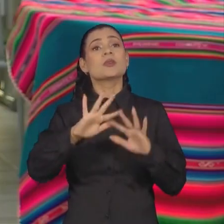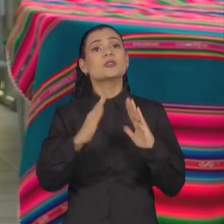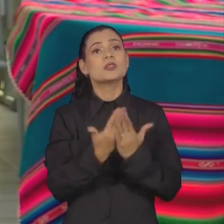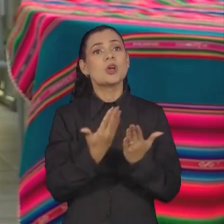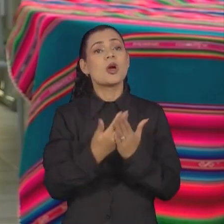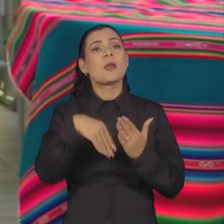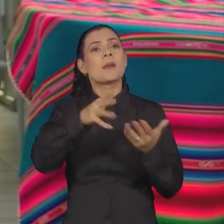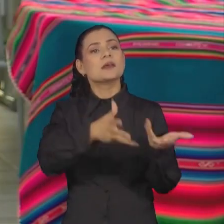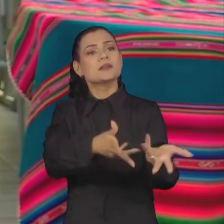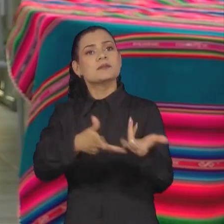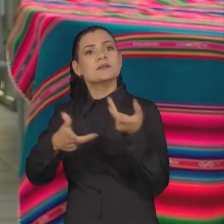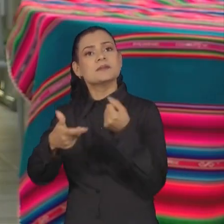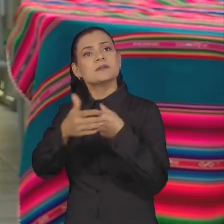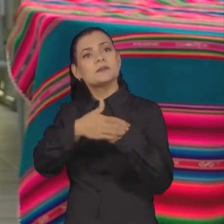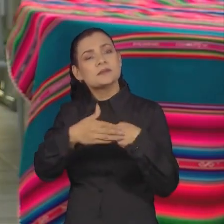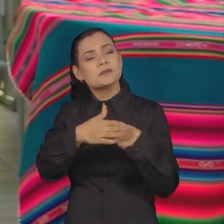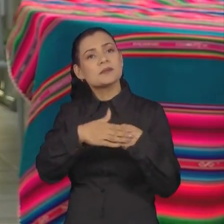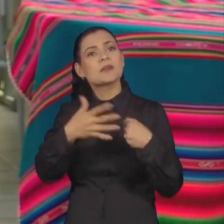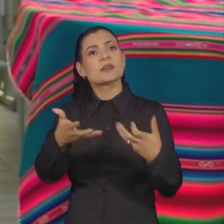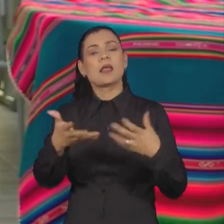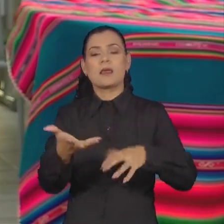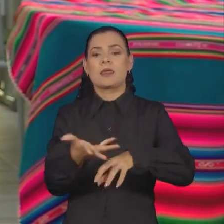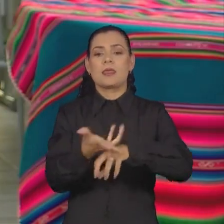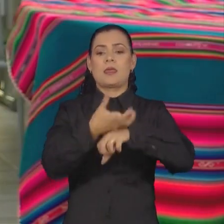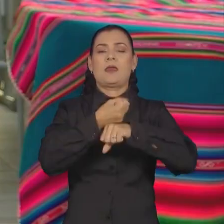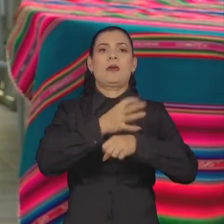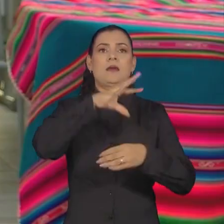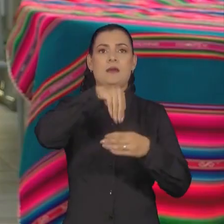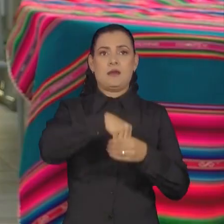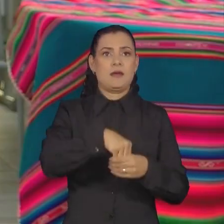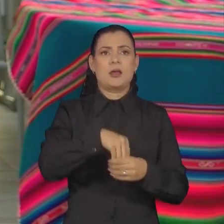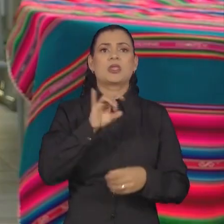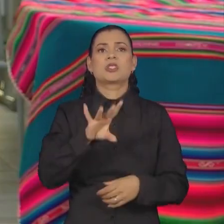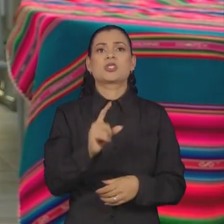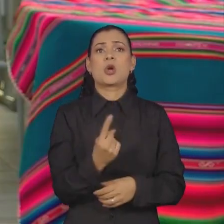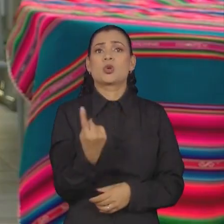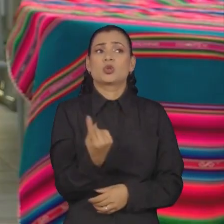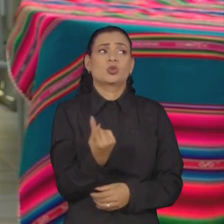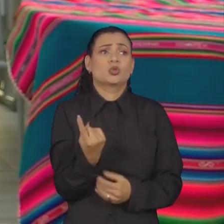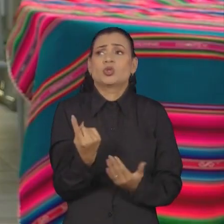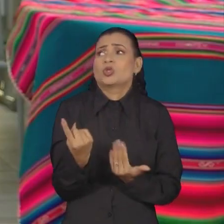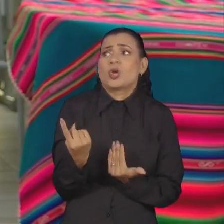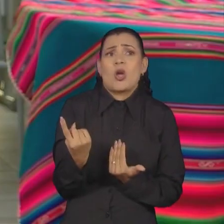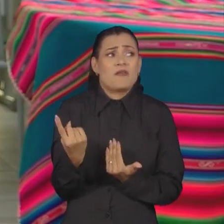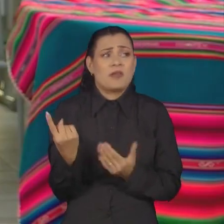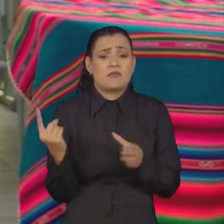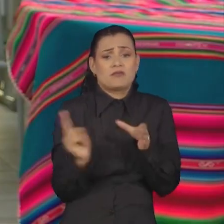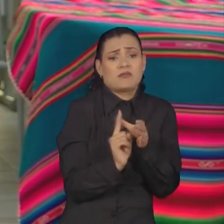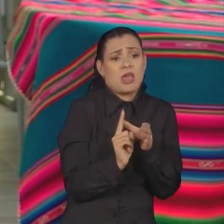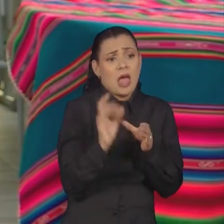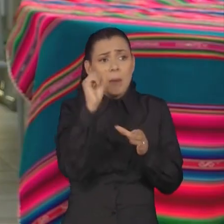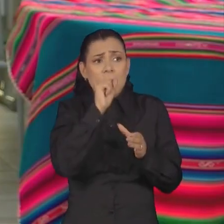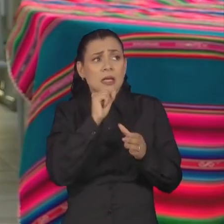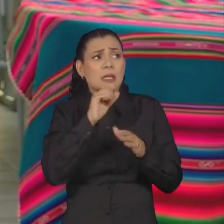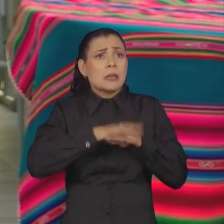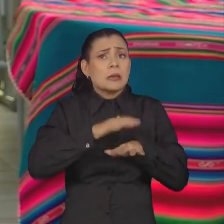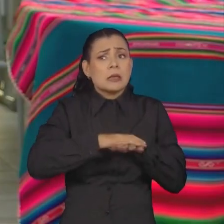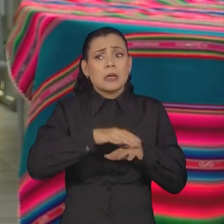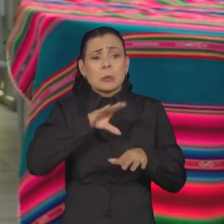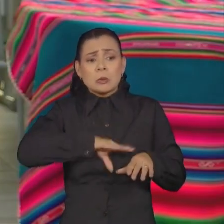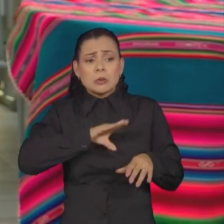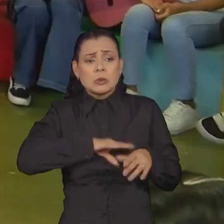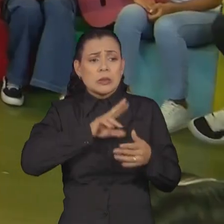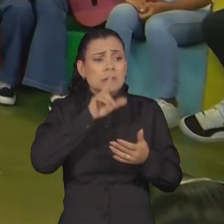acolhedora, uma escola que tenha esse olhar integral, que ele não é somente um jovem que vai aprender a ler, escrever, fazer conta, mas que ele é um